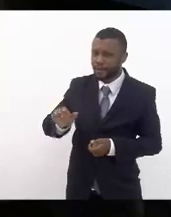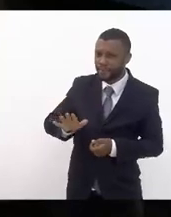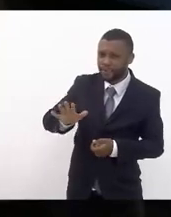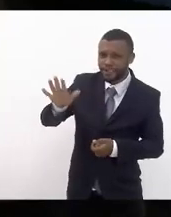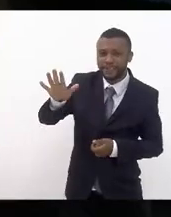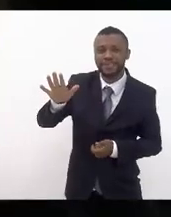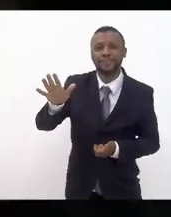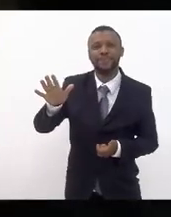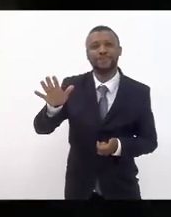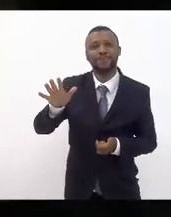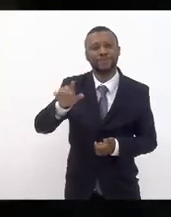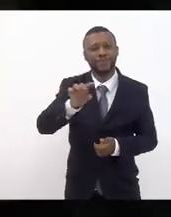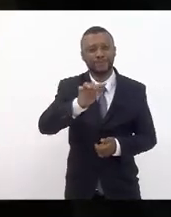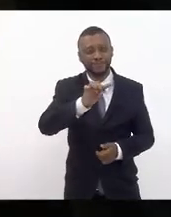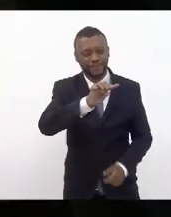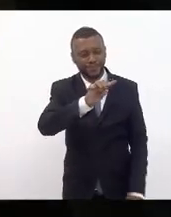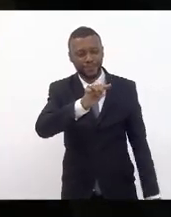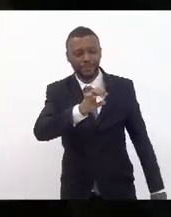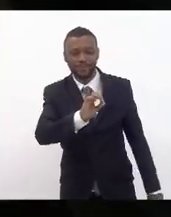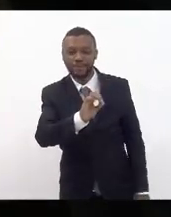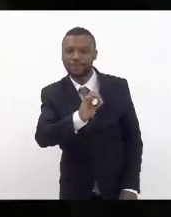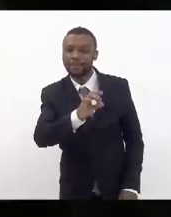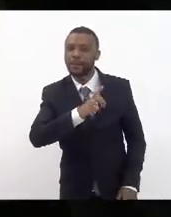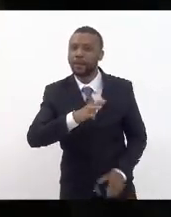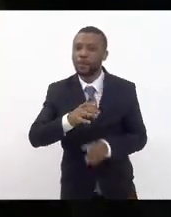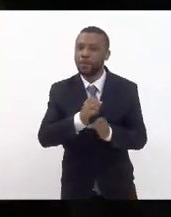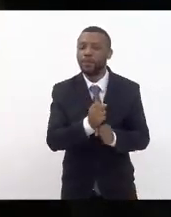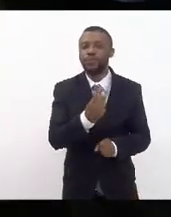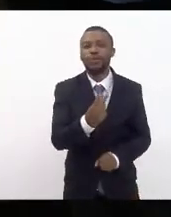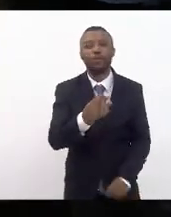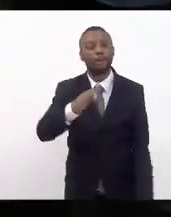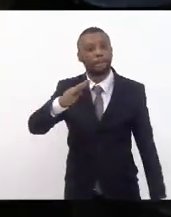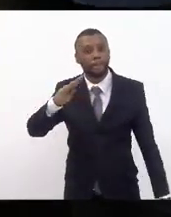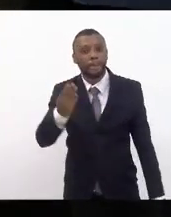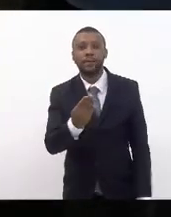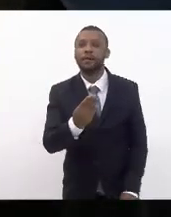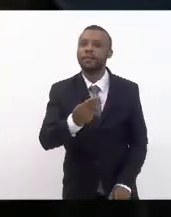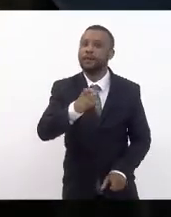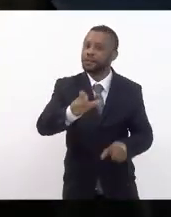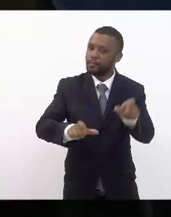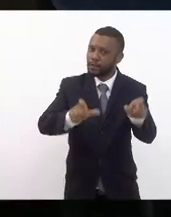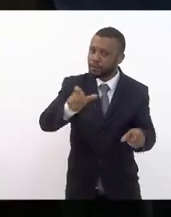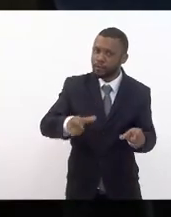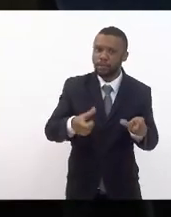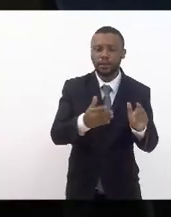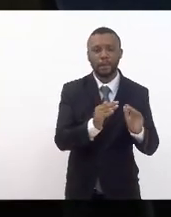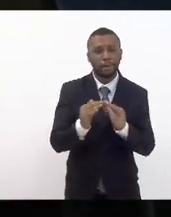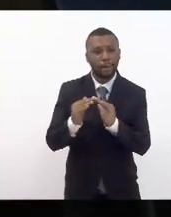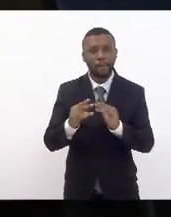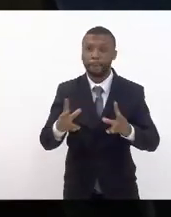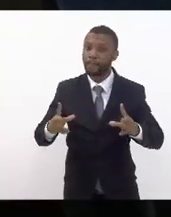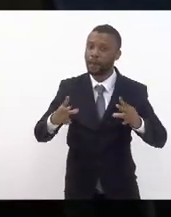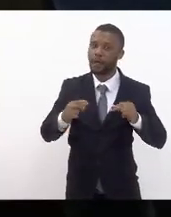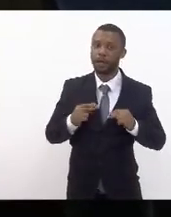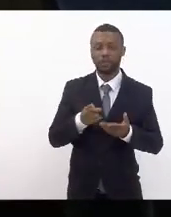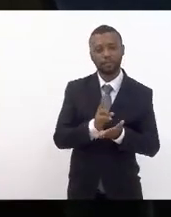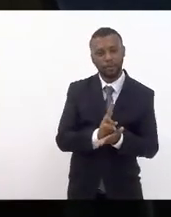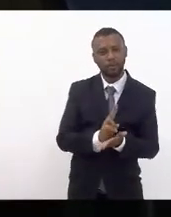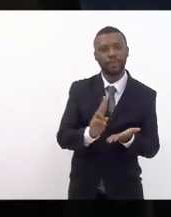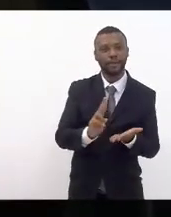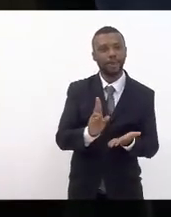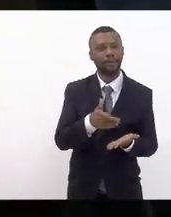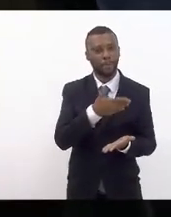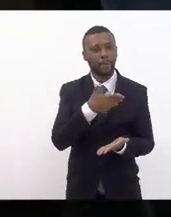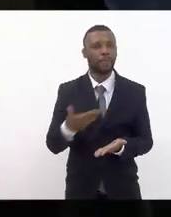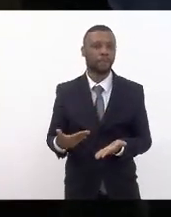A nossa Zona Oeste tem 2 milhões de habitantes. Merece uma universidade pública.